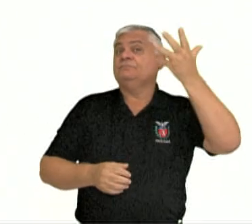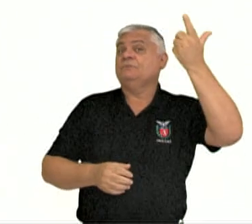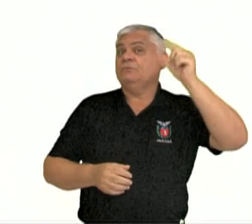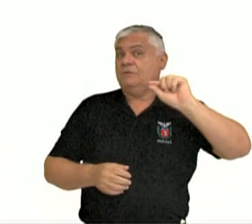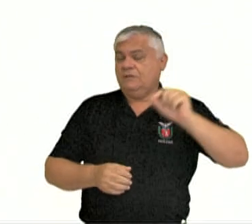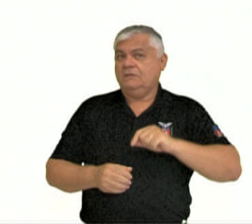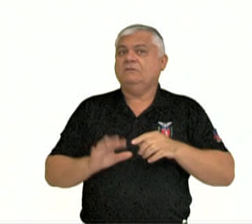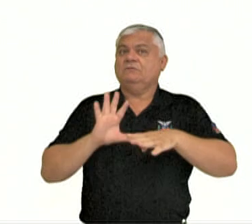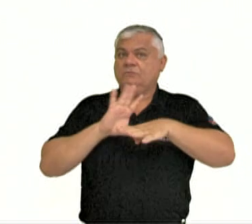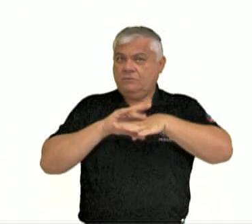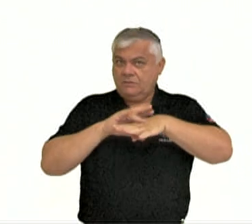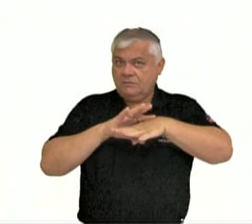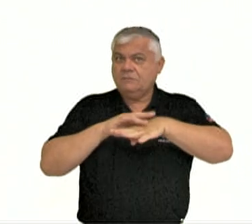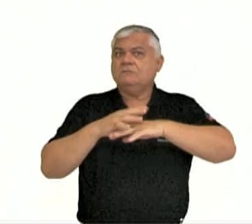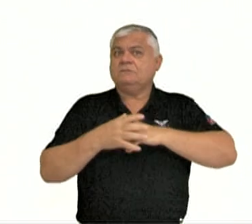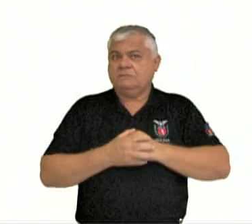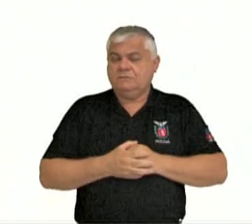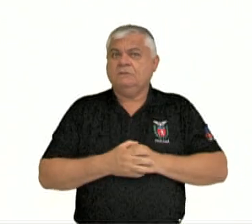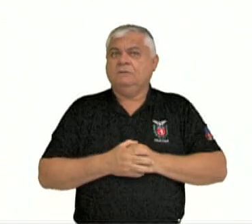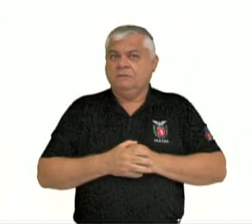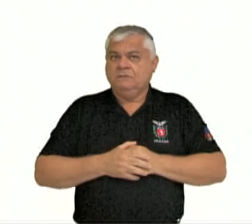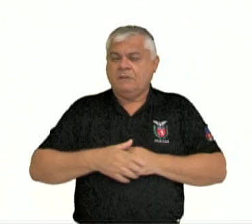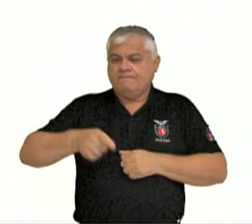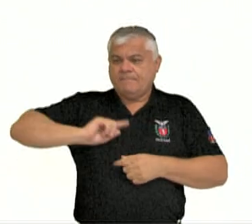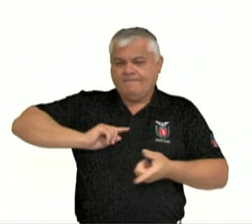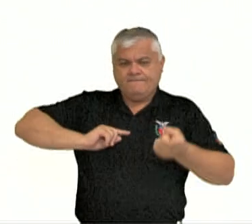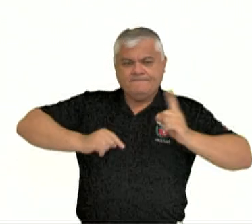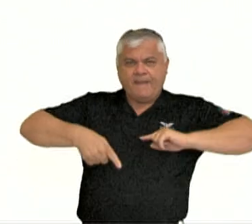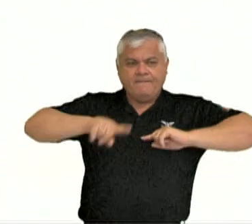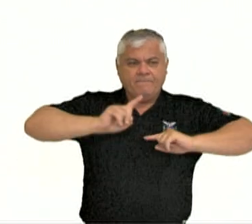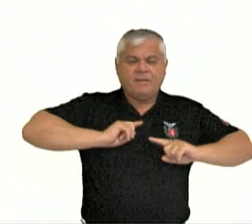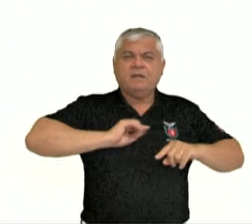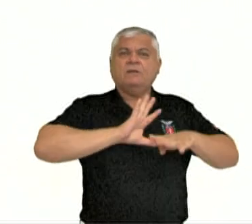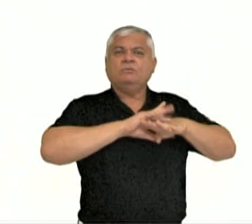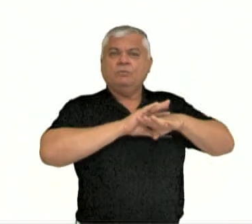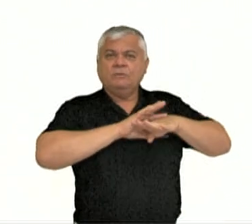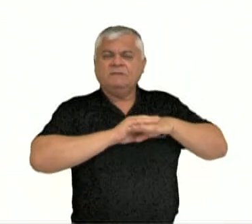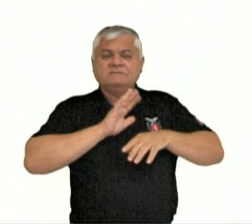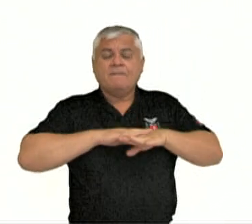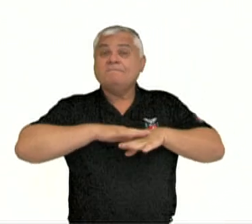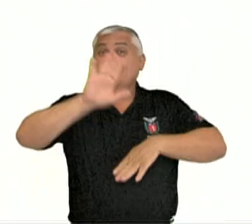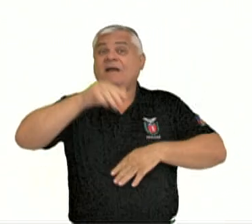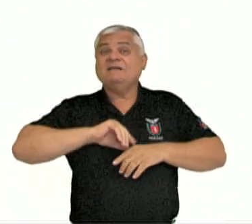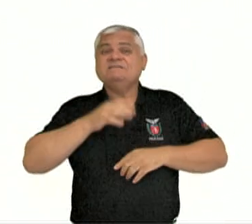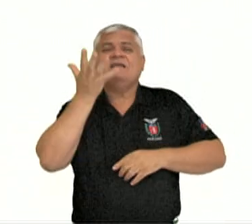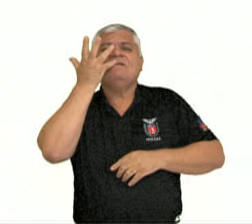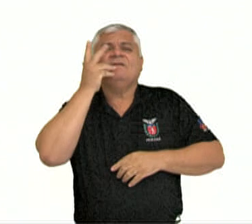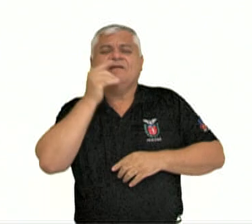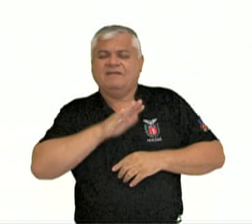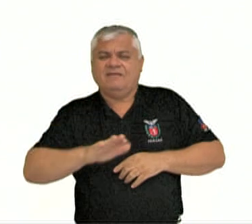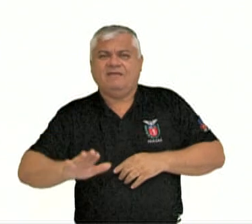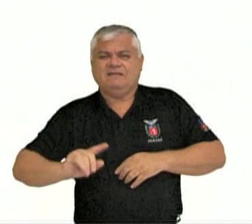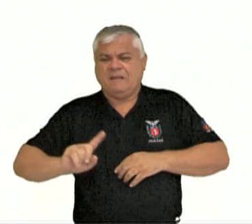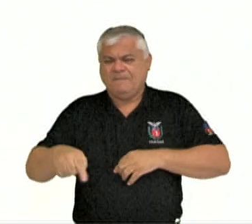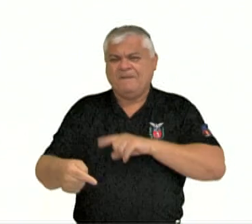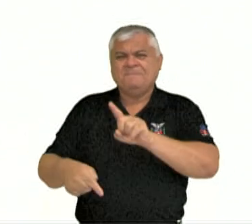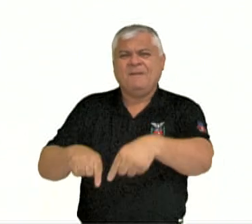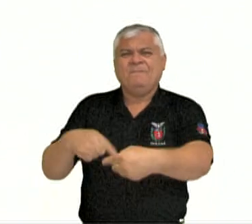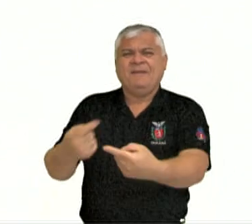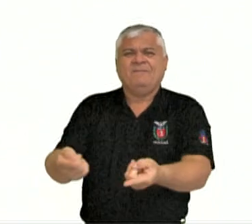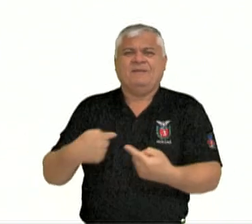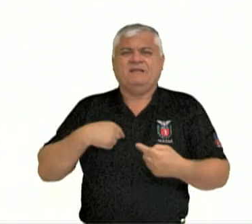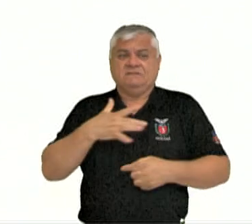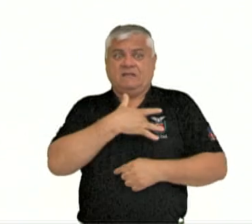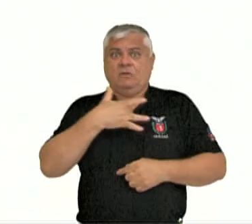Em doenças, né, que afetam a todos, principalmente as crianças, né, que tendem a ter ainda a imunidade não